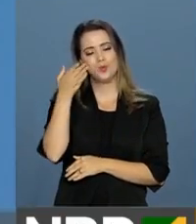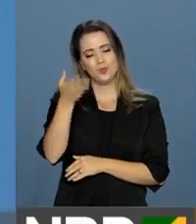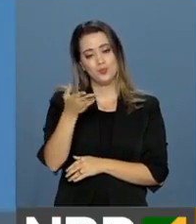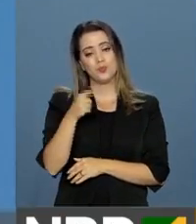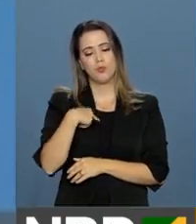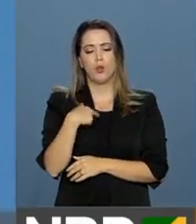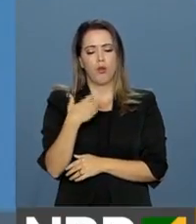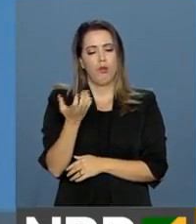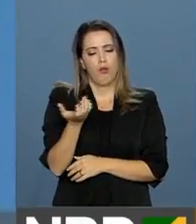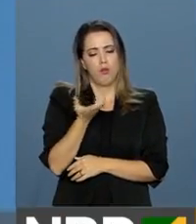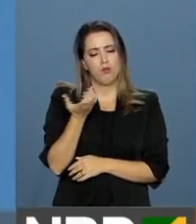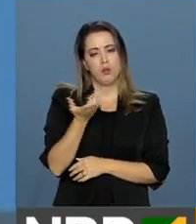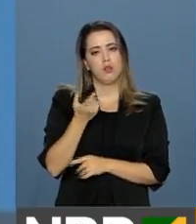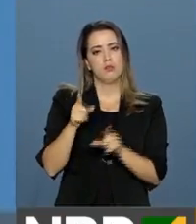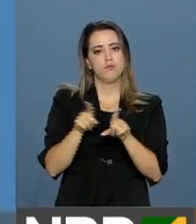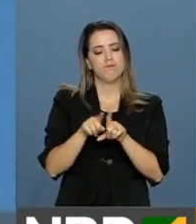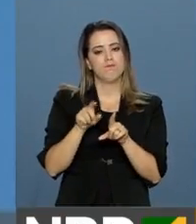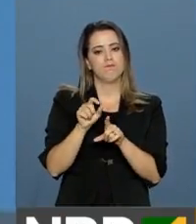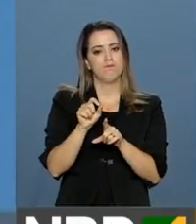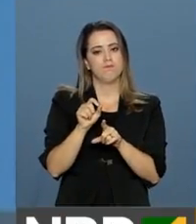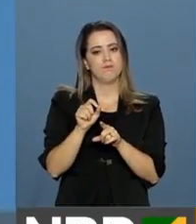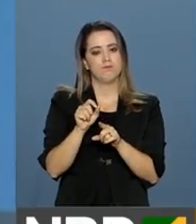eu tomo a liberdade de